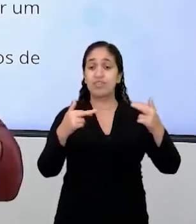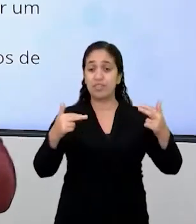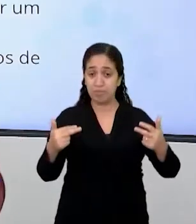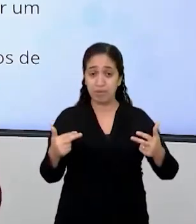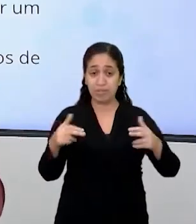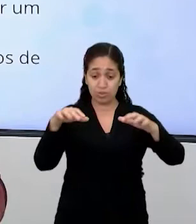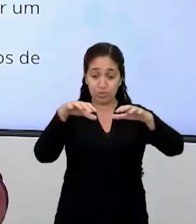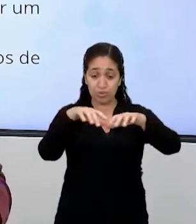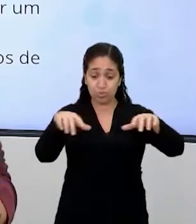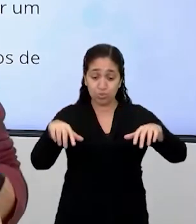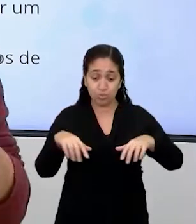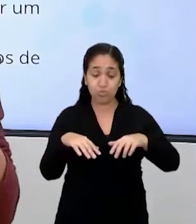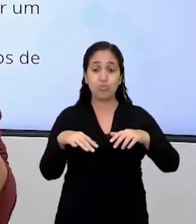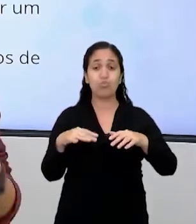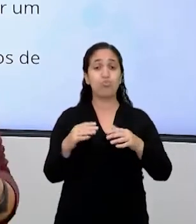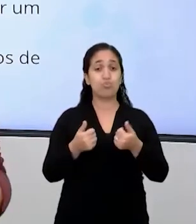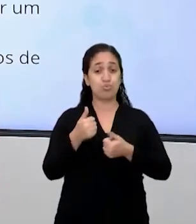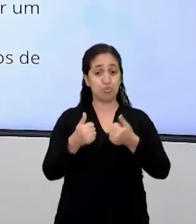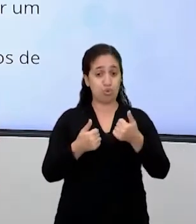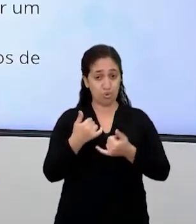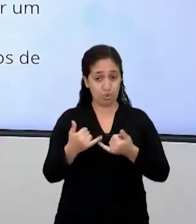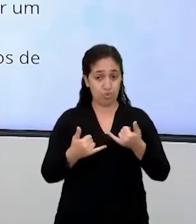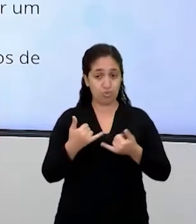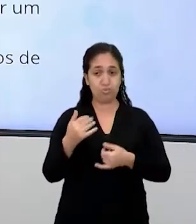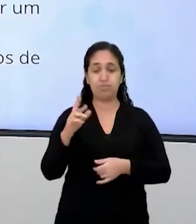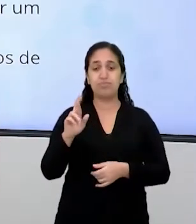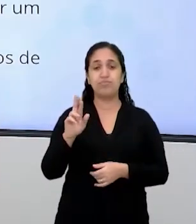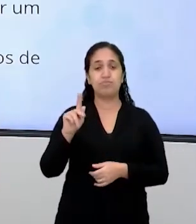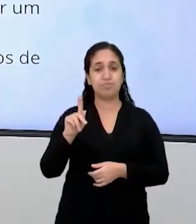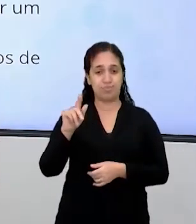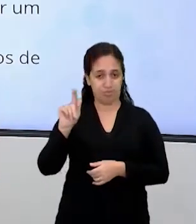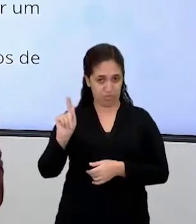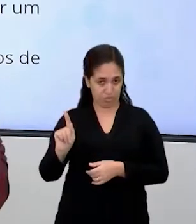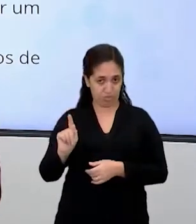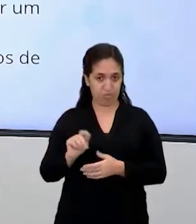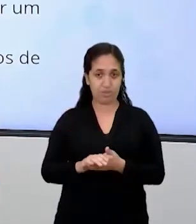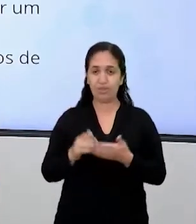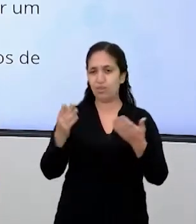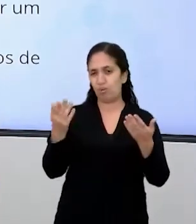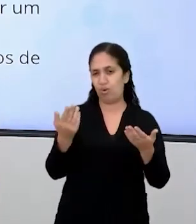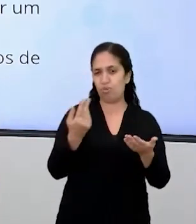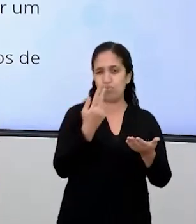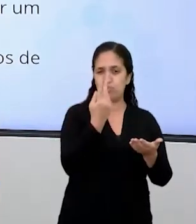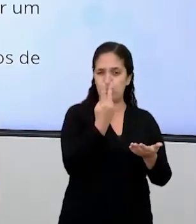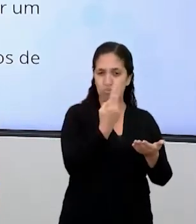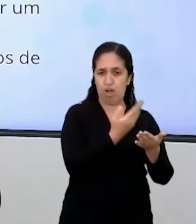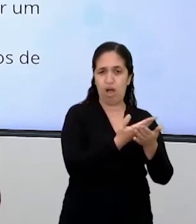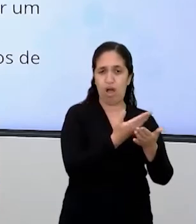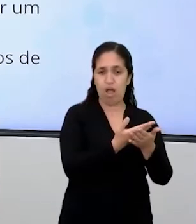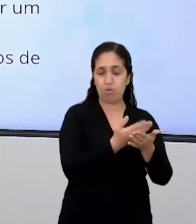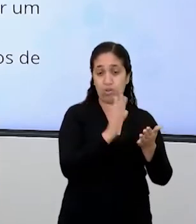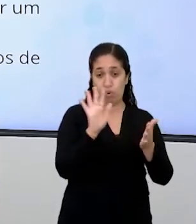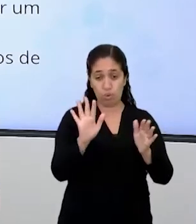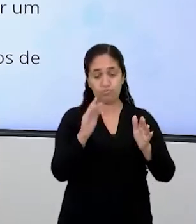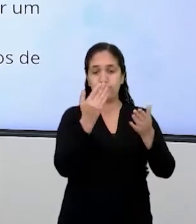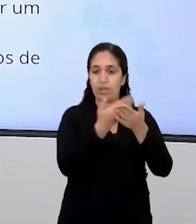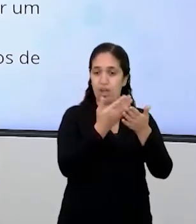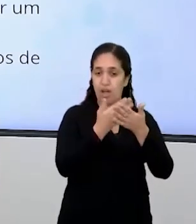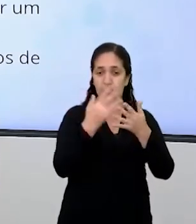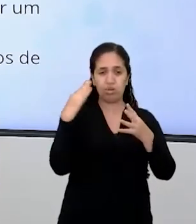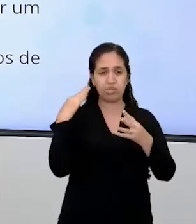no jogo de RPG. E hoje a gente vem aí com as duas aulas de com a aula de